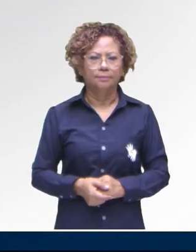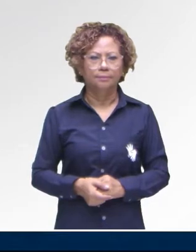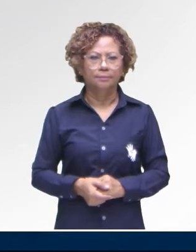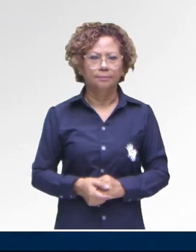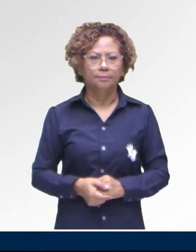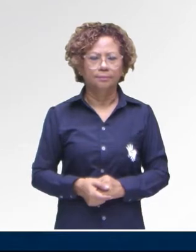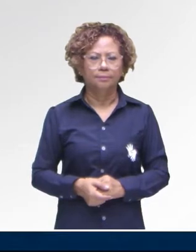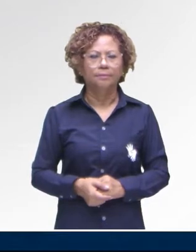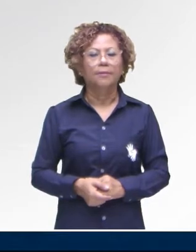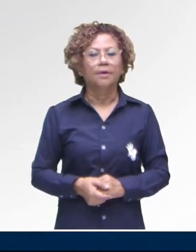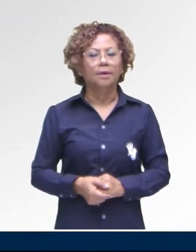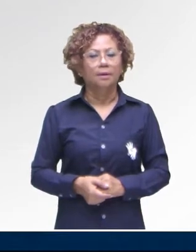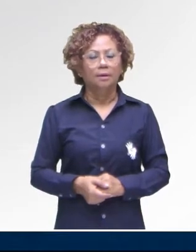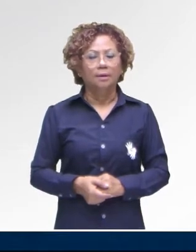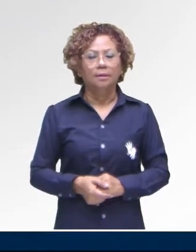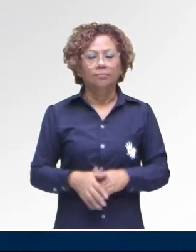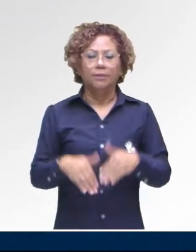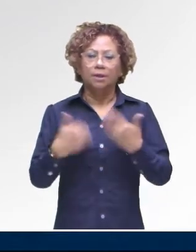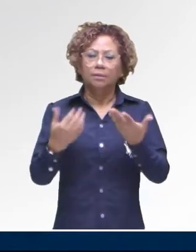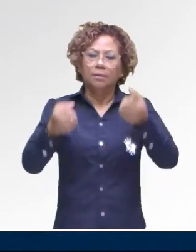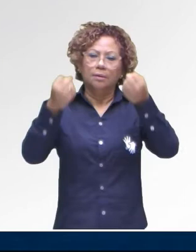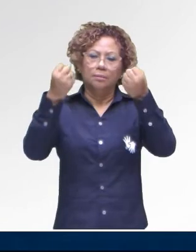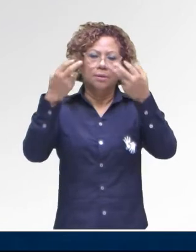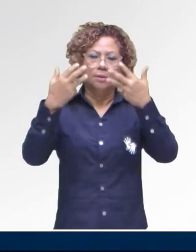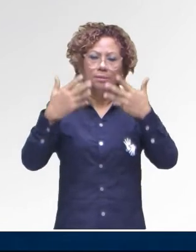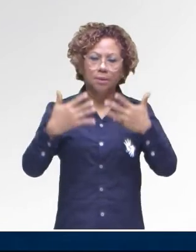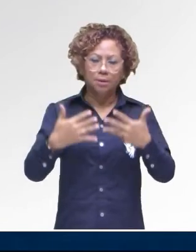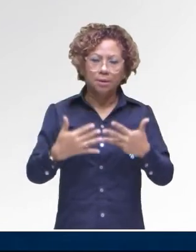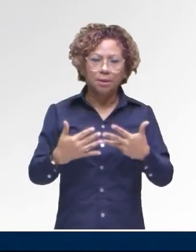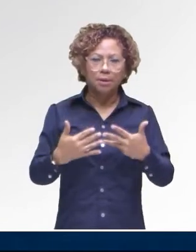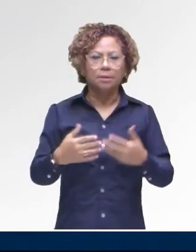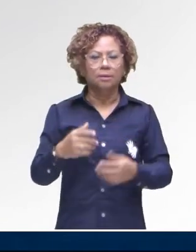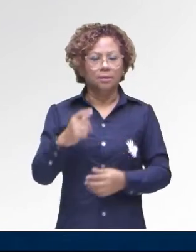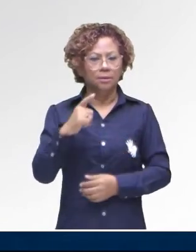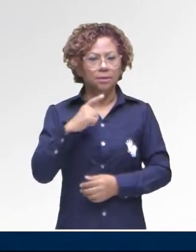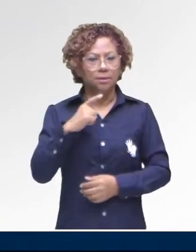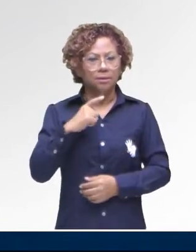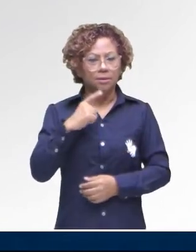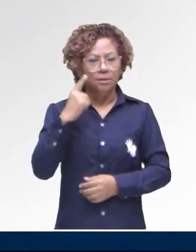Nós vimos, então, ó, aqui